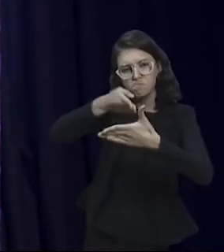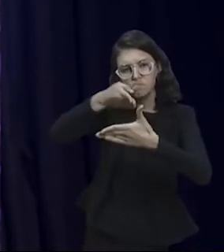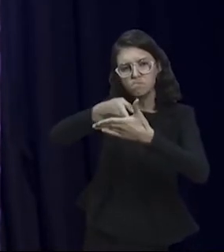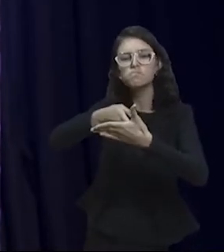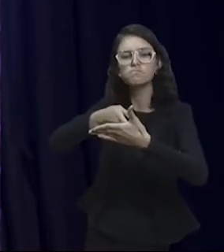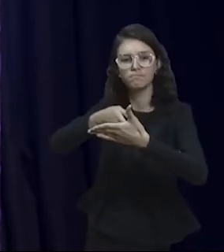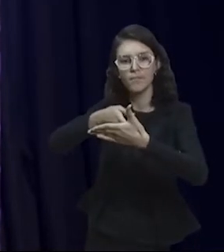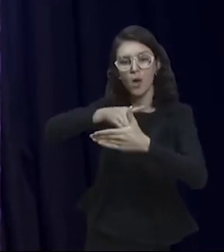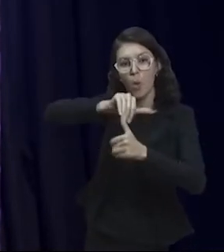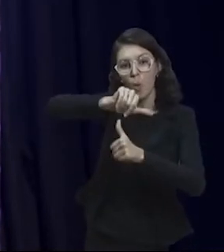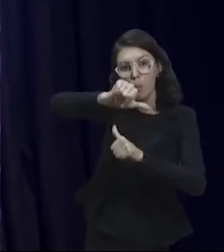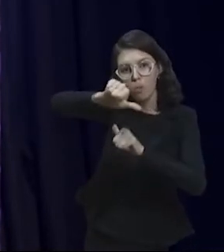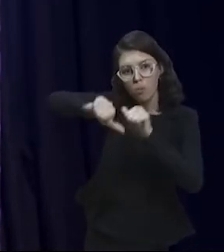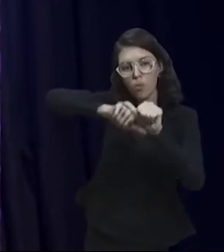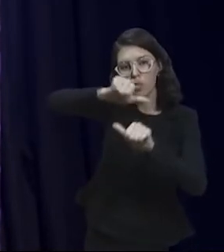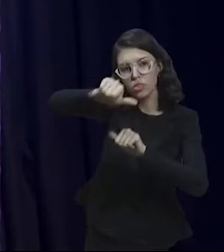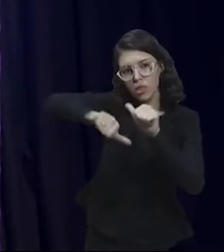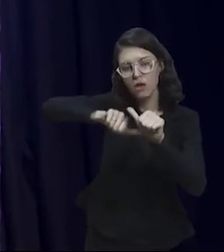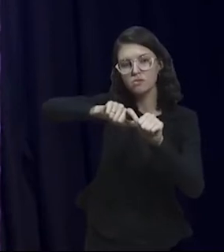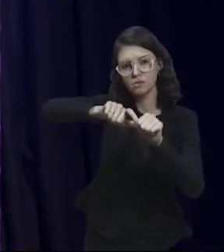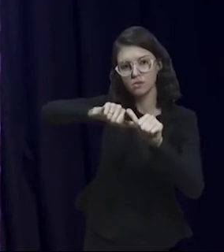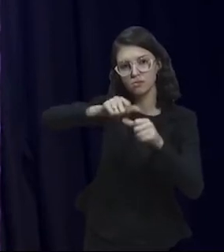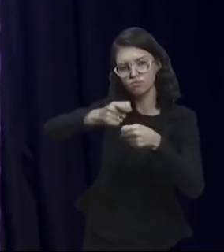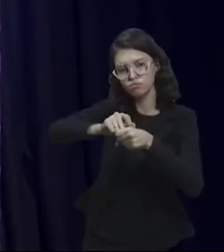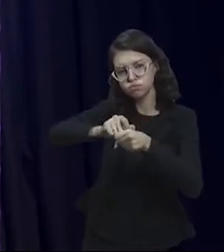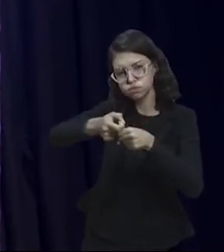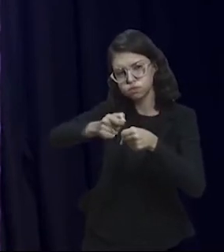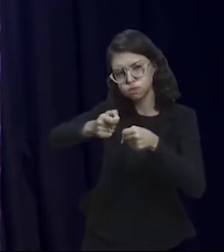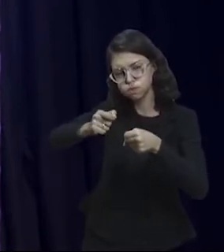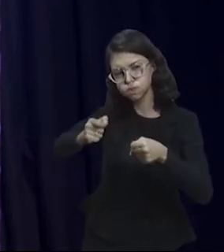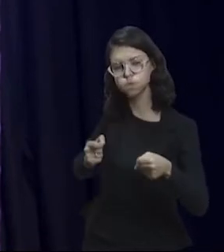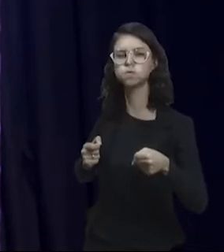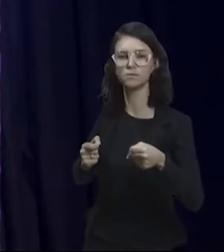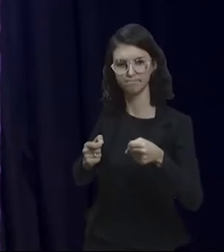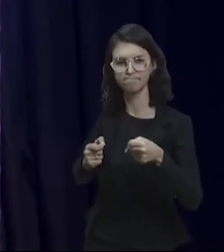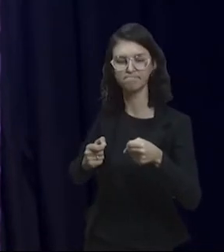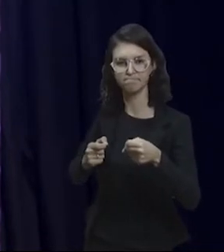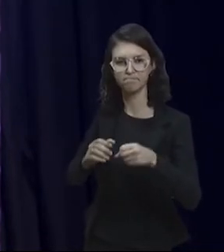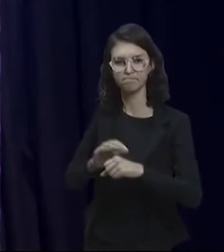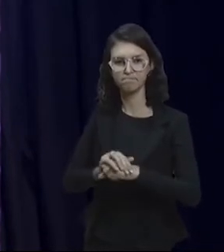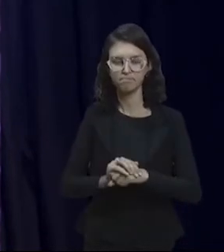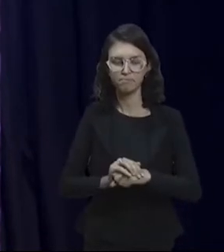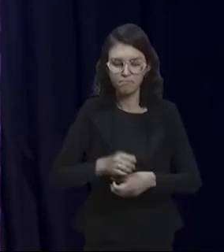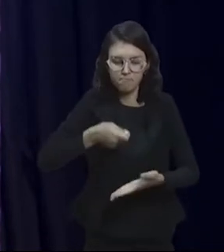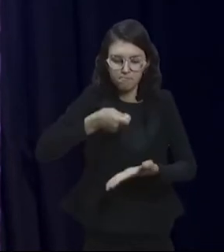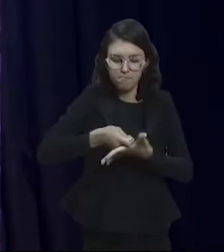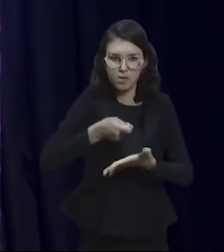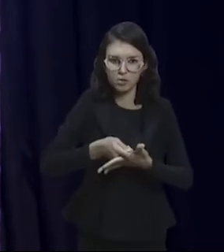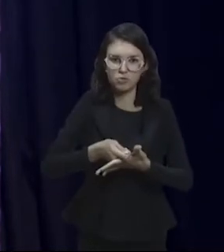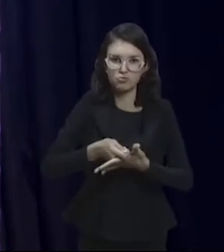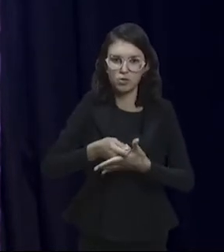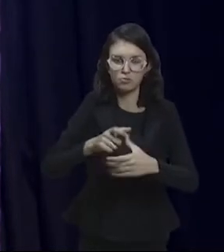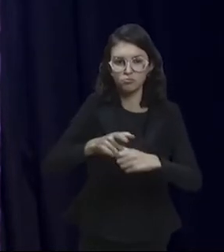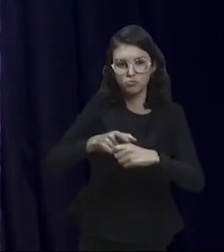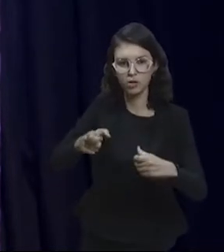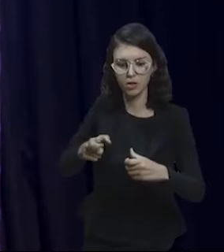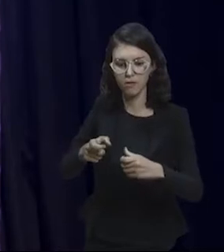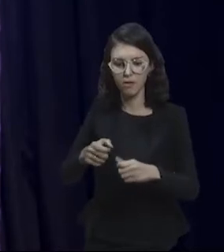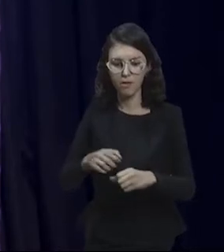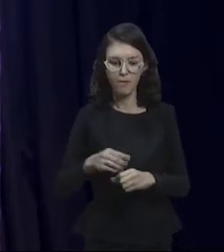a transformação das maiorias em tirania da maioria sobre a